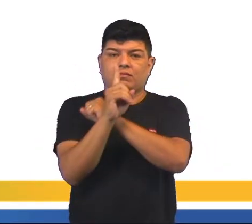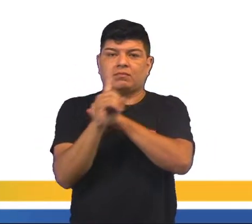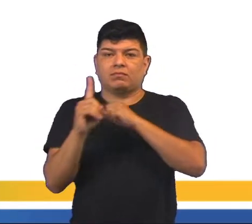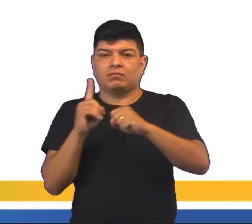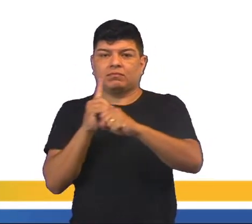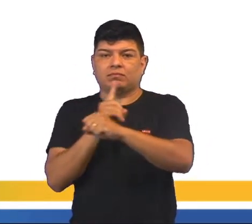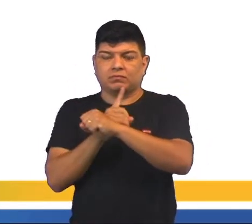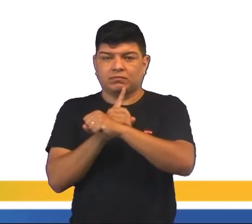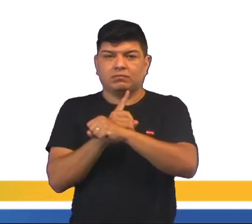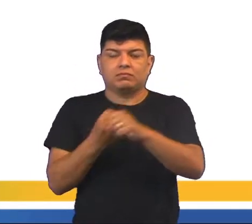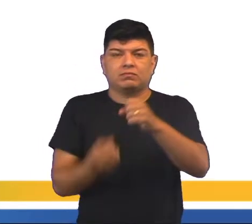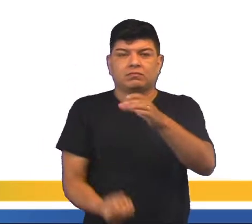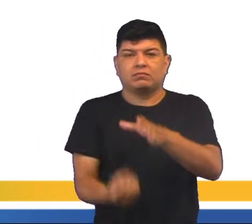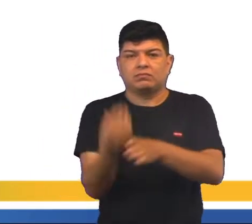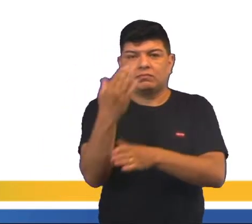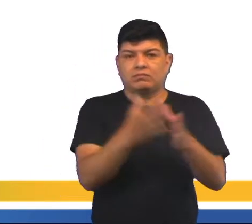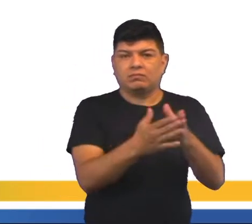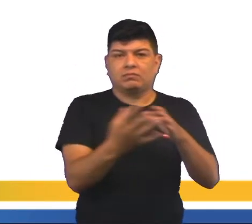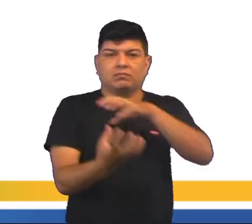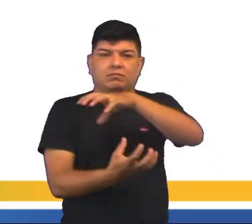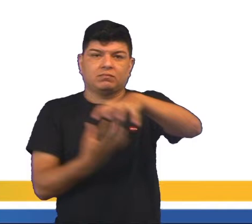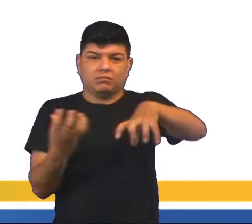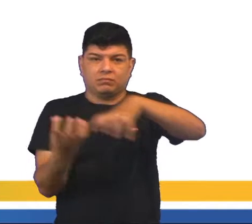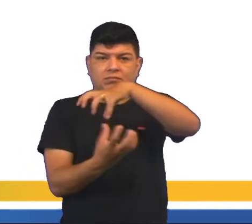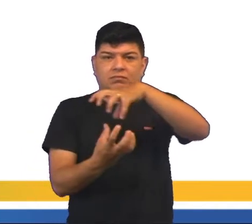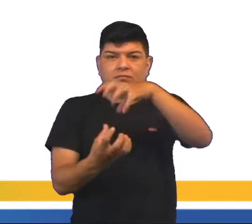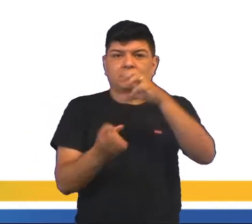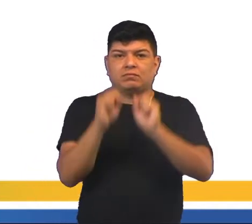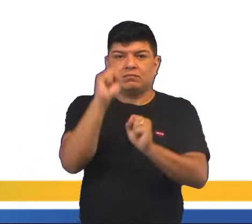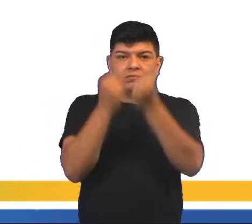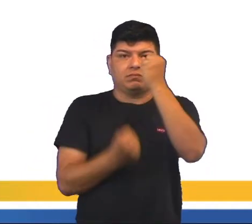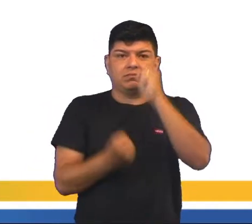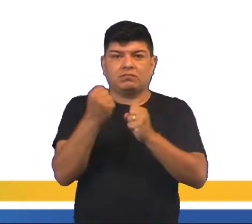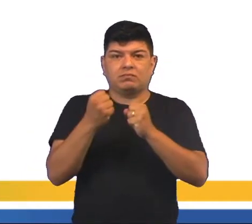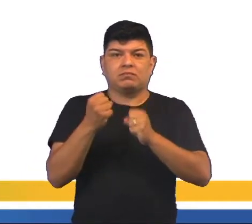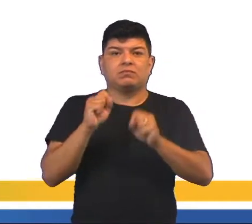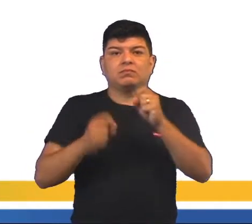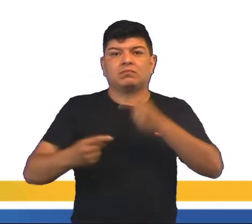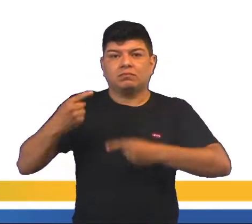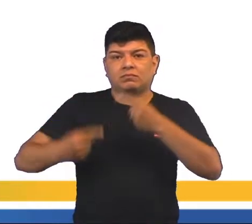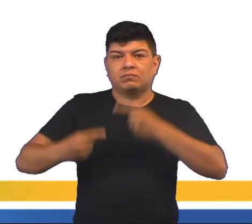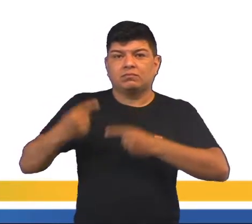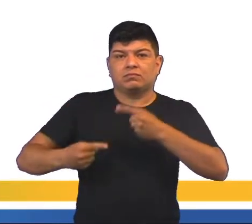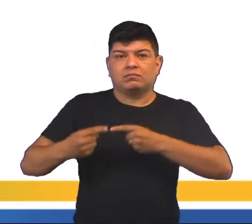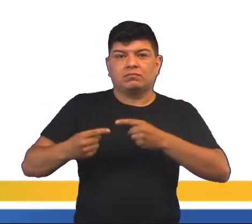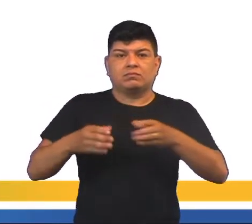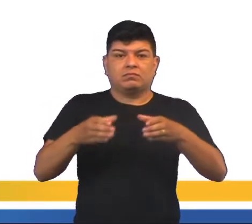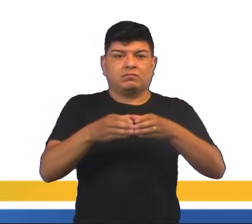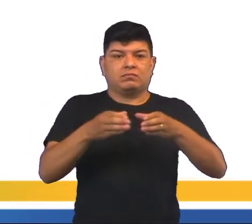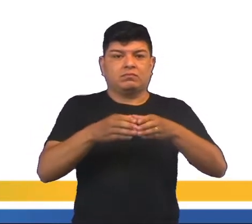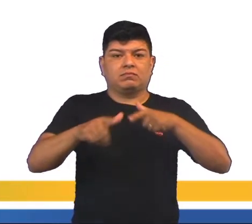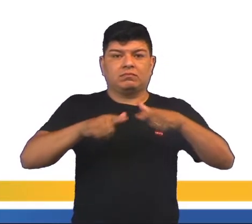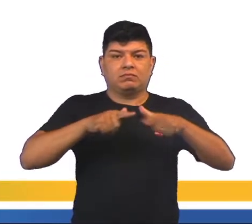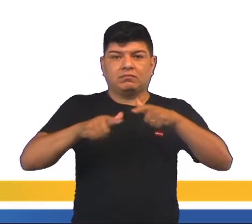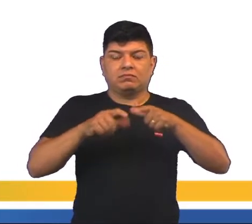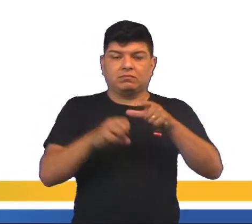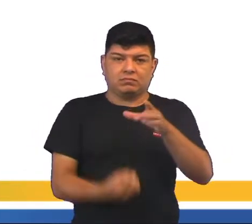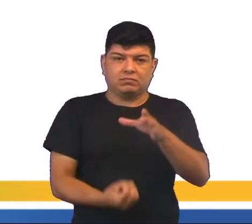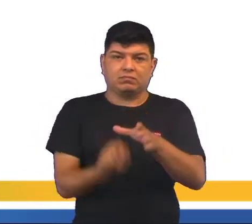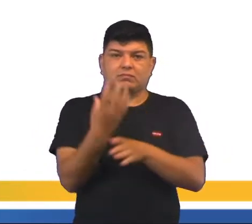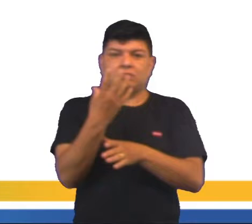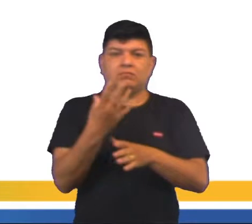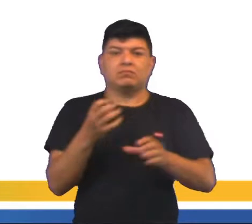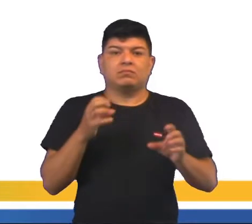O socialismo surgiu durante a Revolução Industrial como programa político das classes trabalhadoras. Ele nasce como